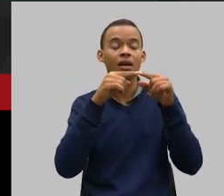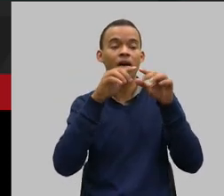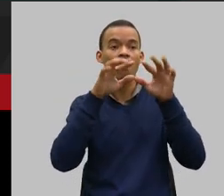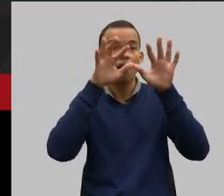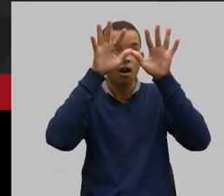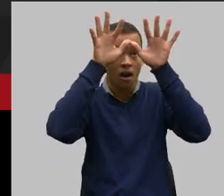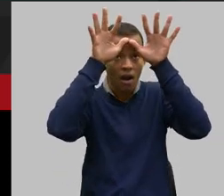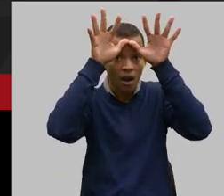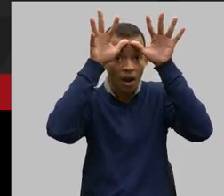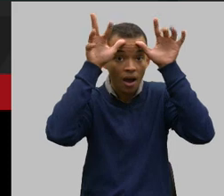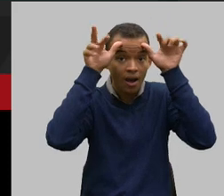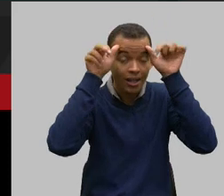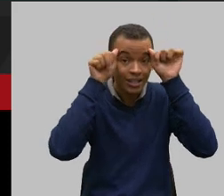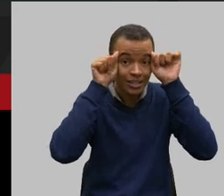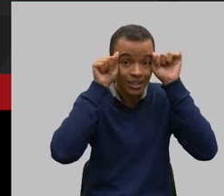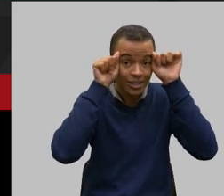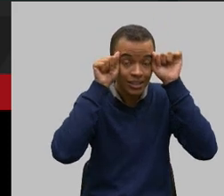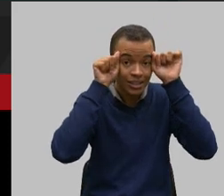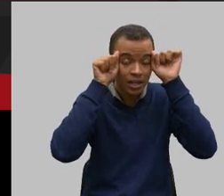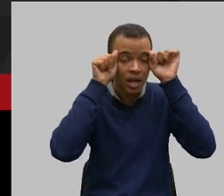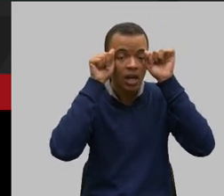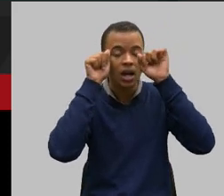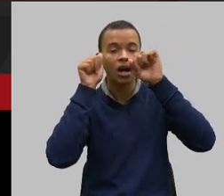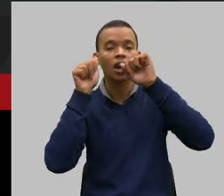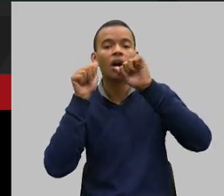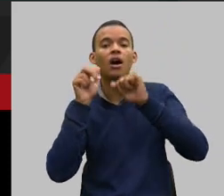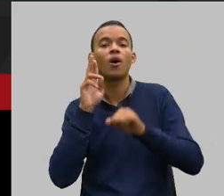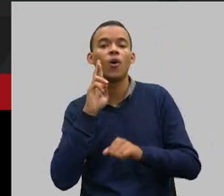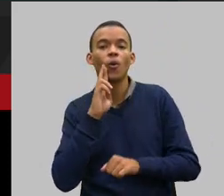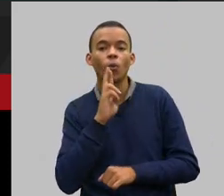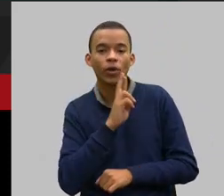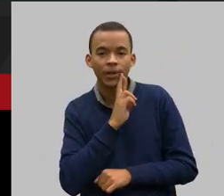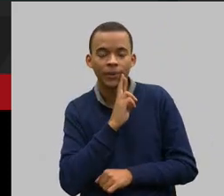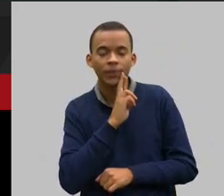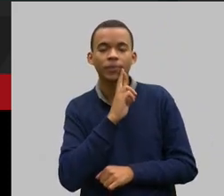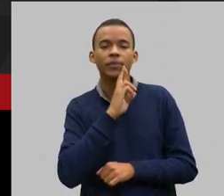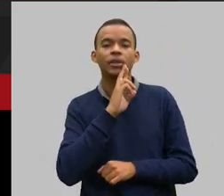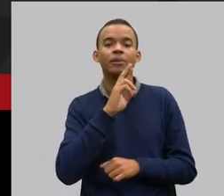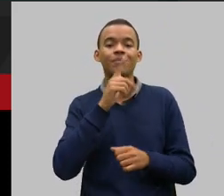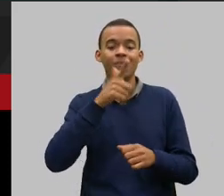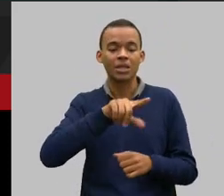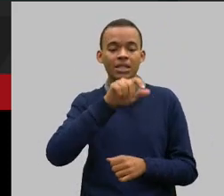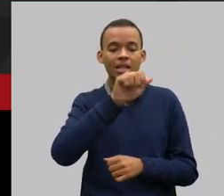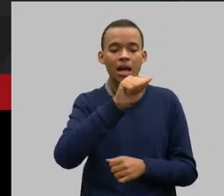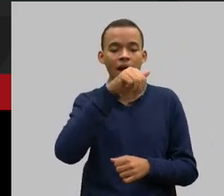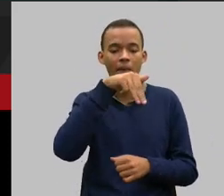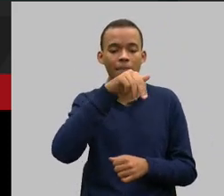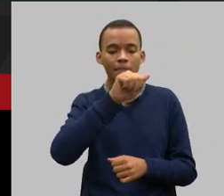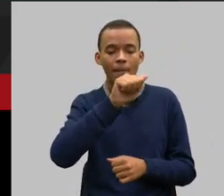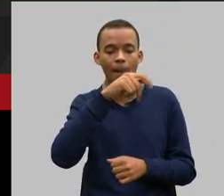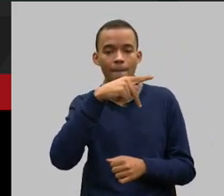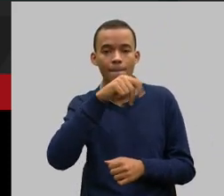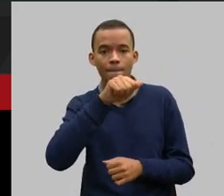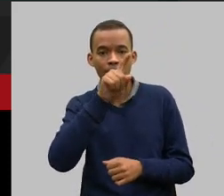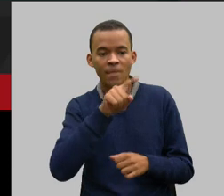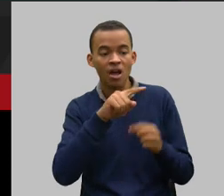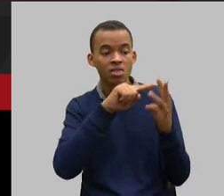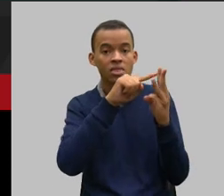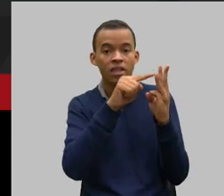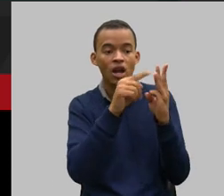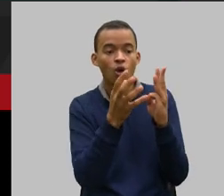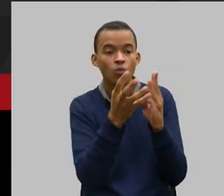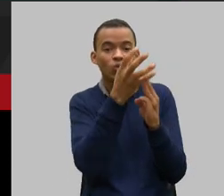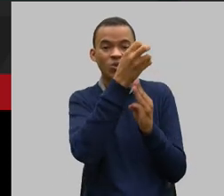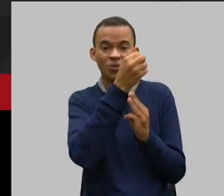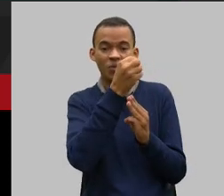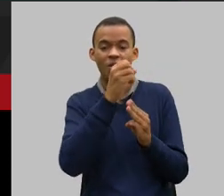somados então importante a gente destacar esse esse resultado exitoso que tivemos